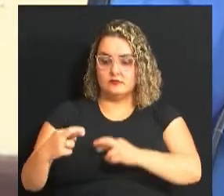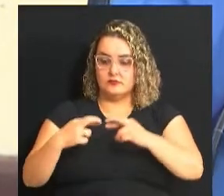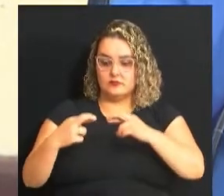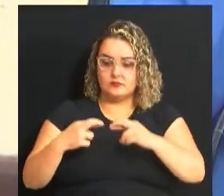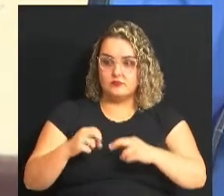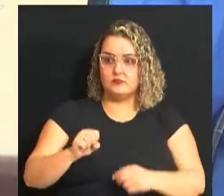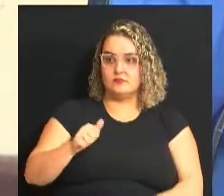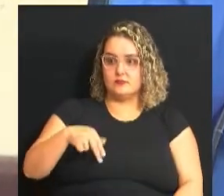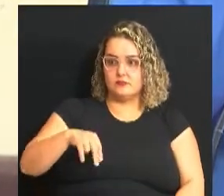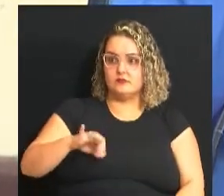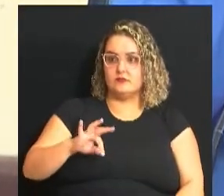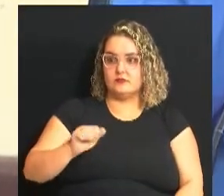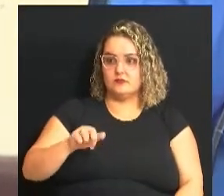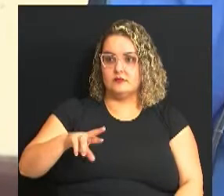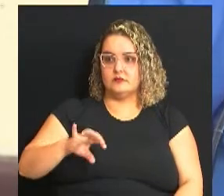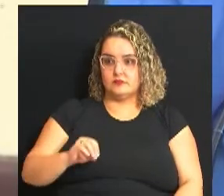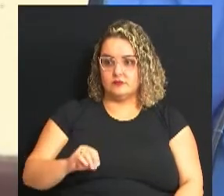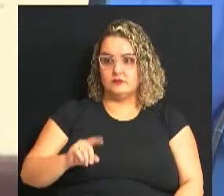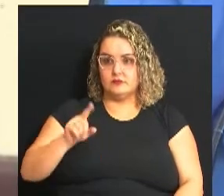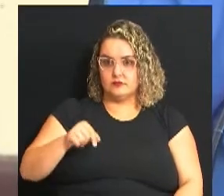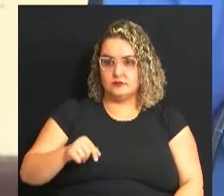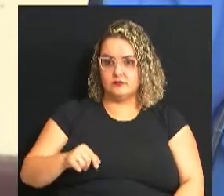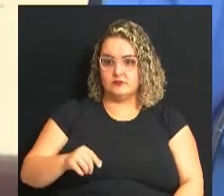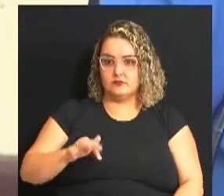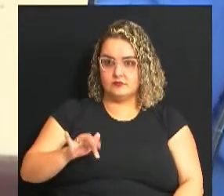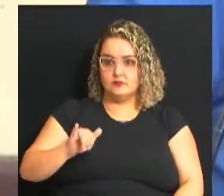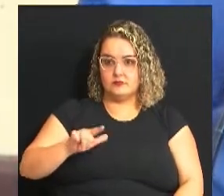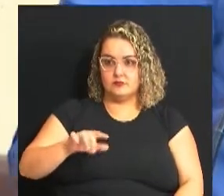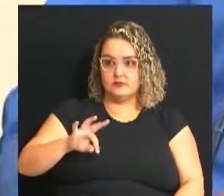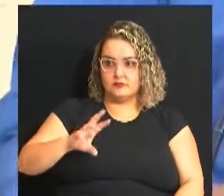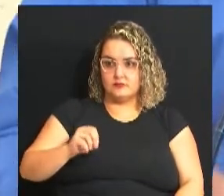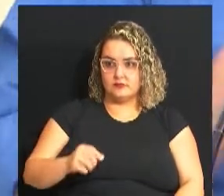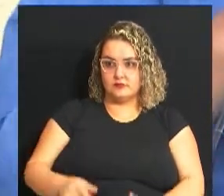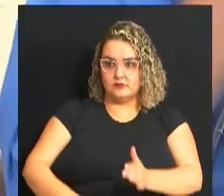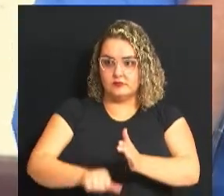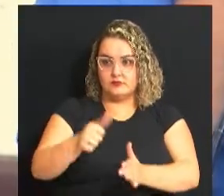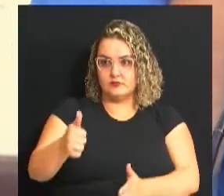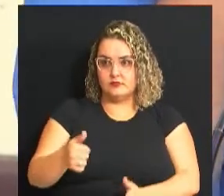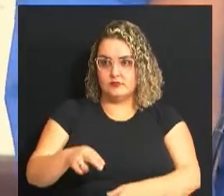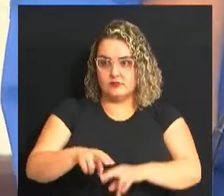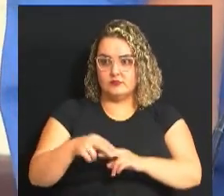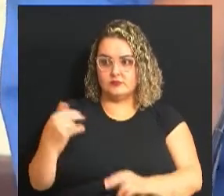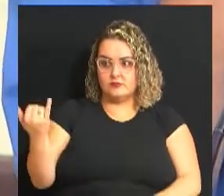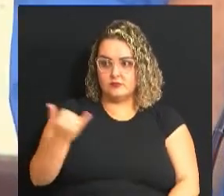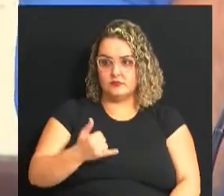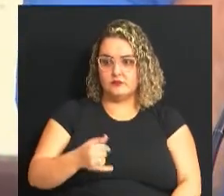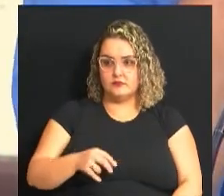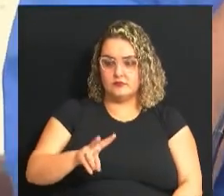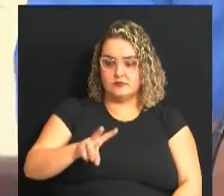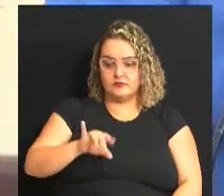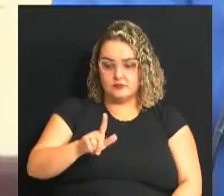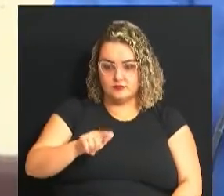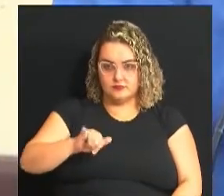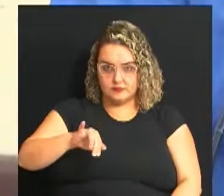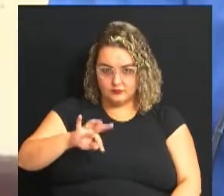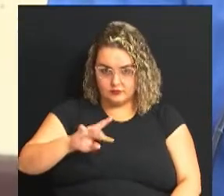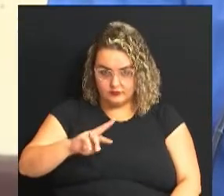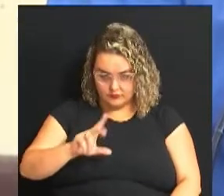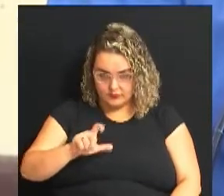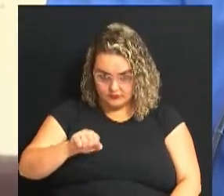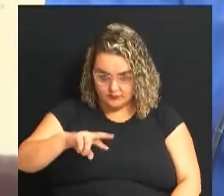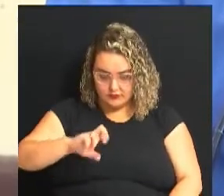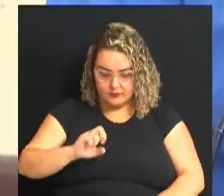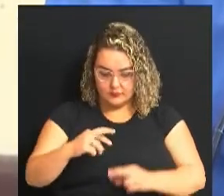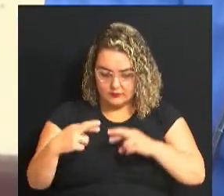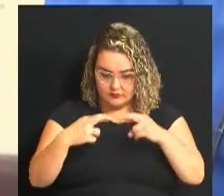A vigilância sanitária é o filtro, vereador. Ele é o primeiro filtro. Por isso que ele falou que lá na vigilância tem a